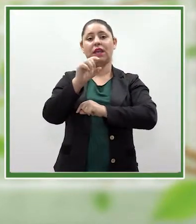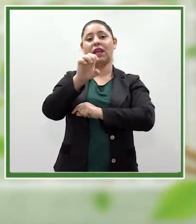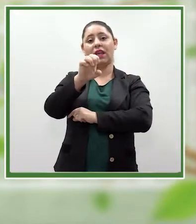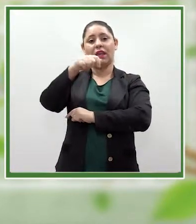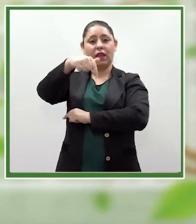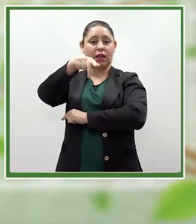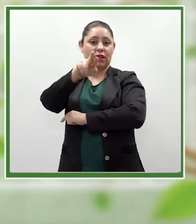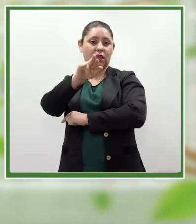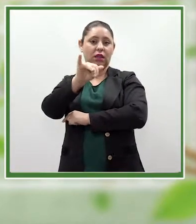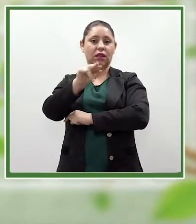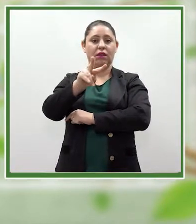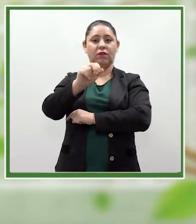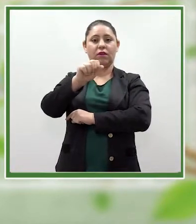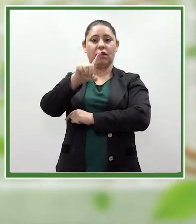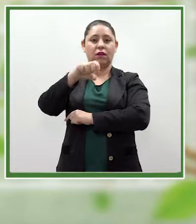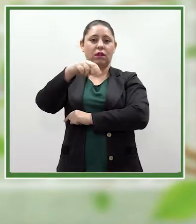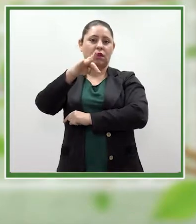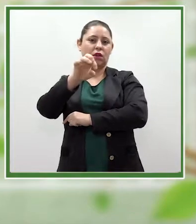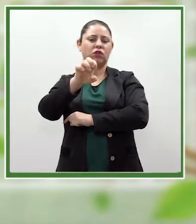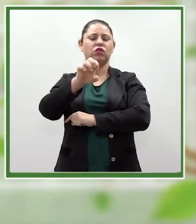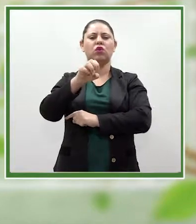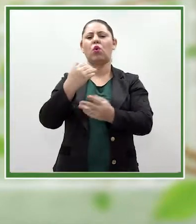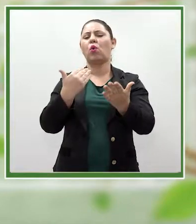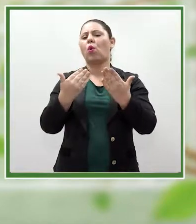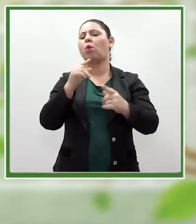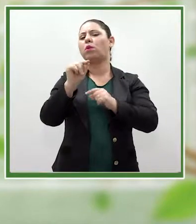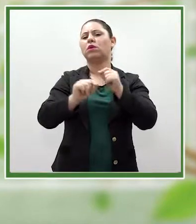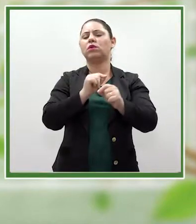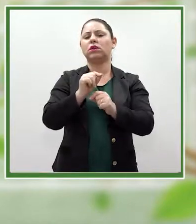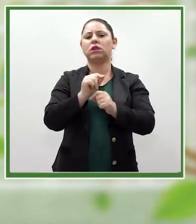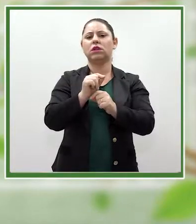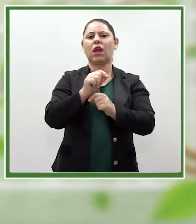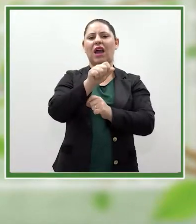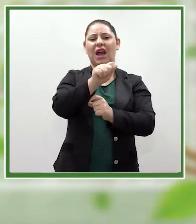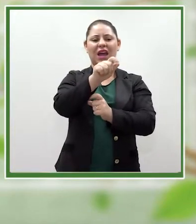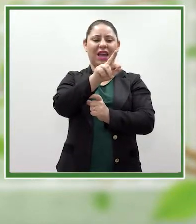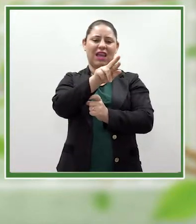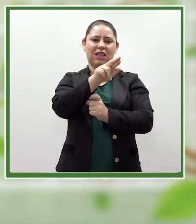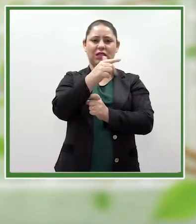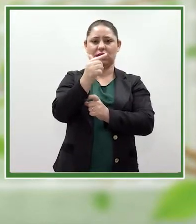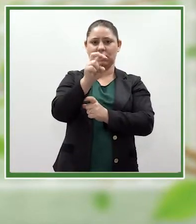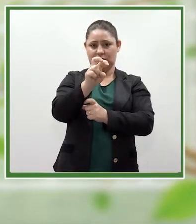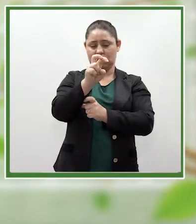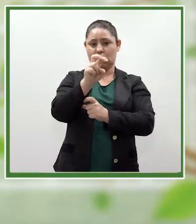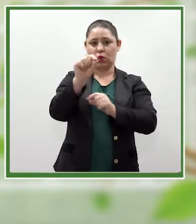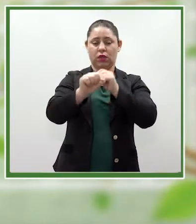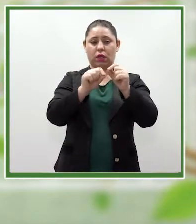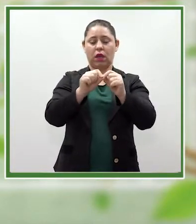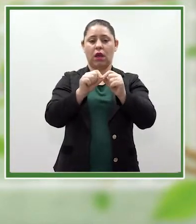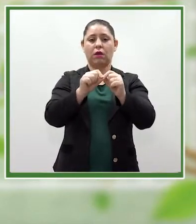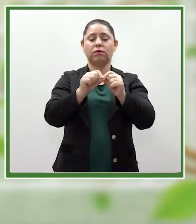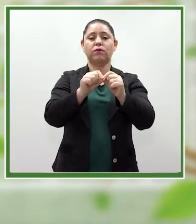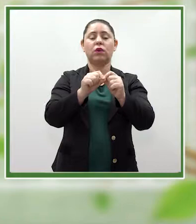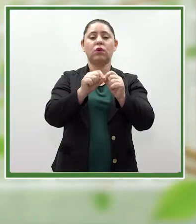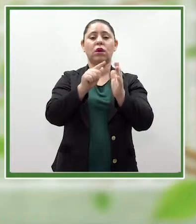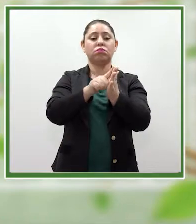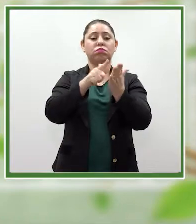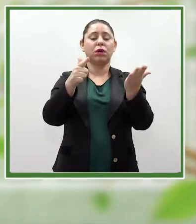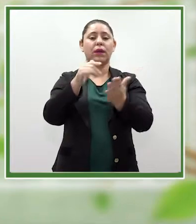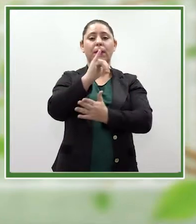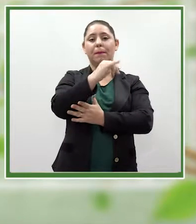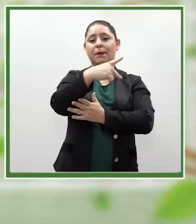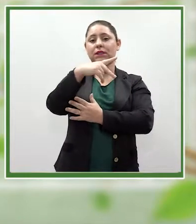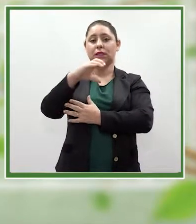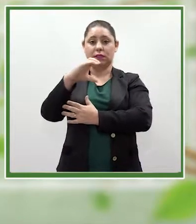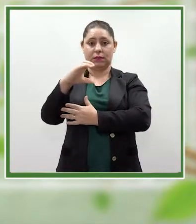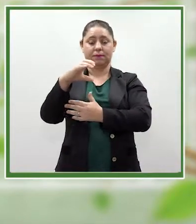CO2 equivalente, isso de acordo com o AR5, que é a publicação mais